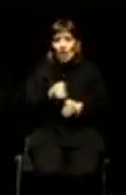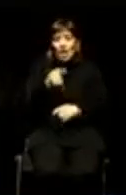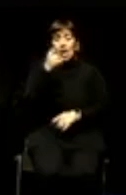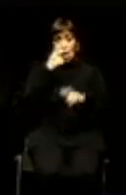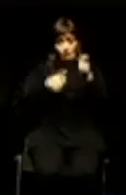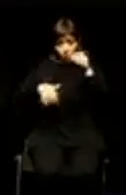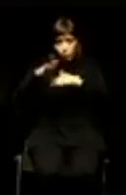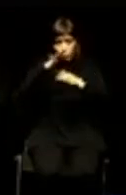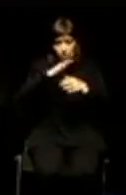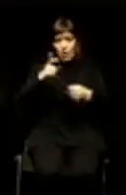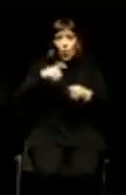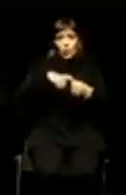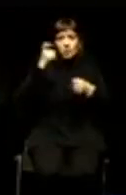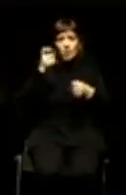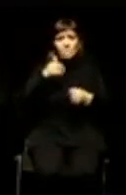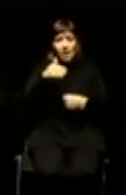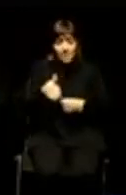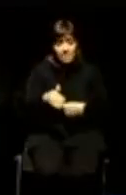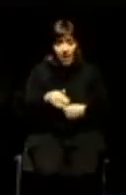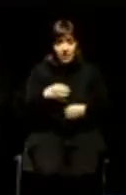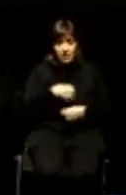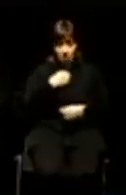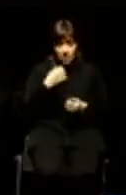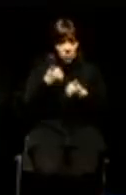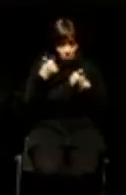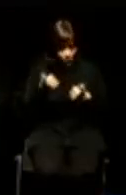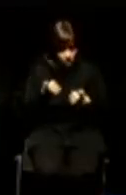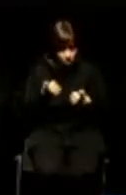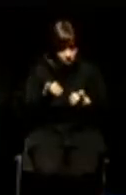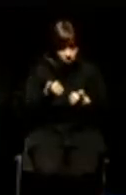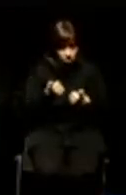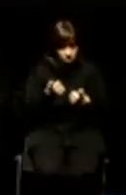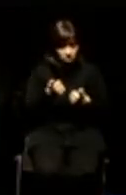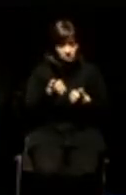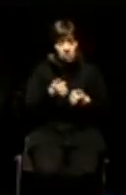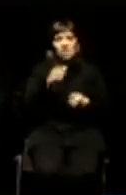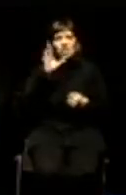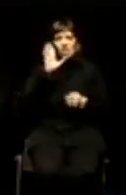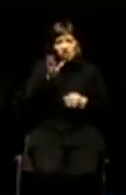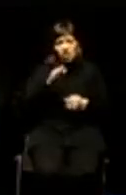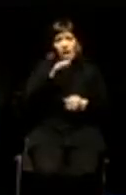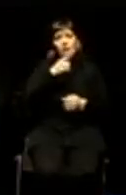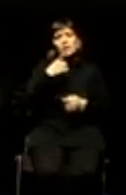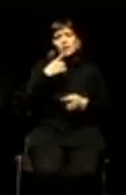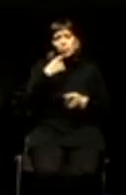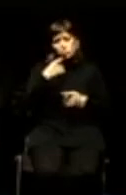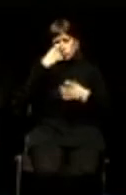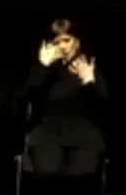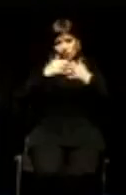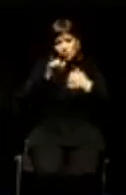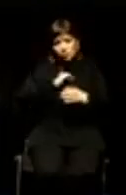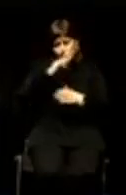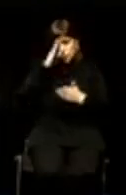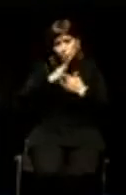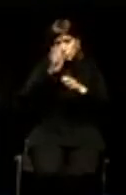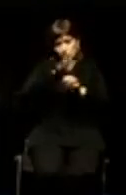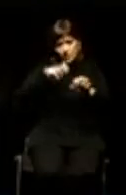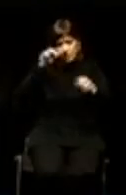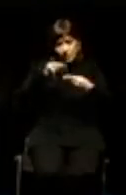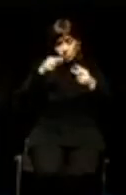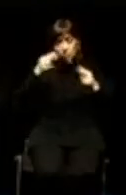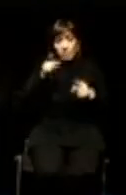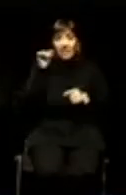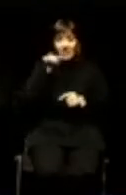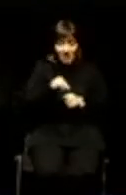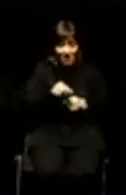a desagregação, vai ficar melhor servida? Já tinha aqui colocado as minhas dúvidas na última Assembleia Municipal e